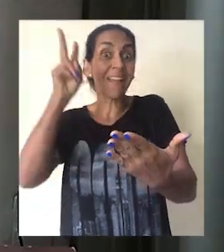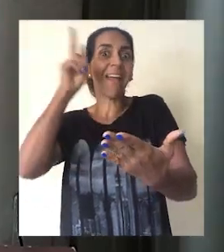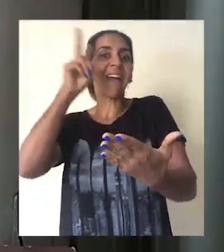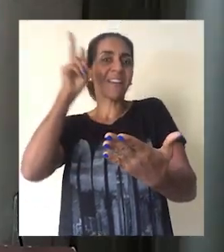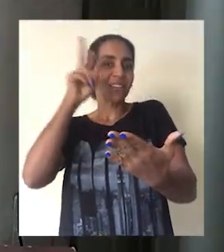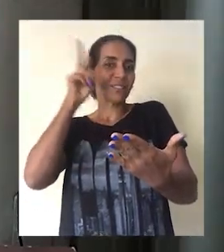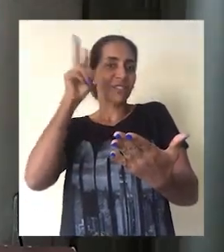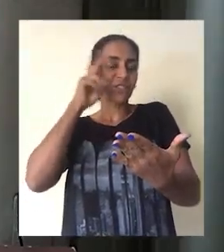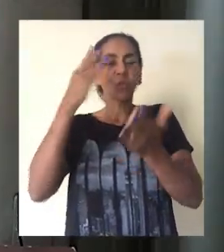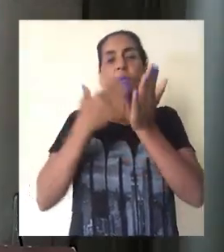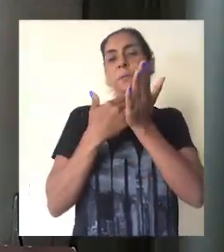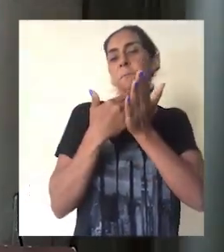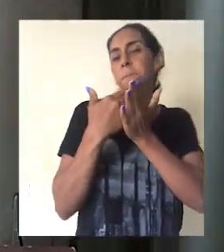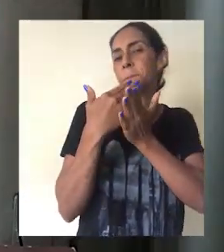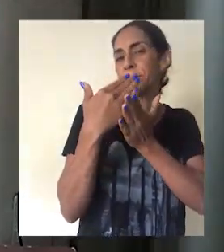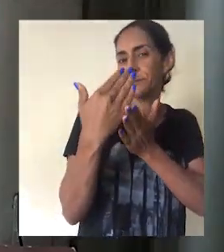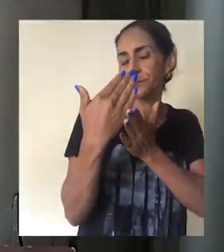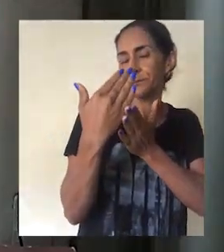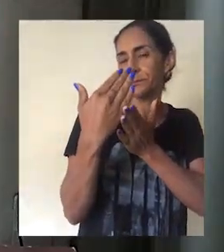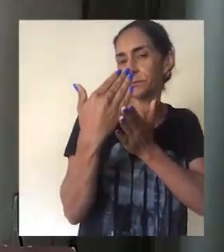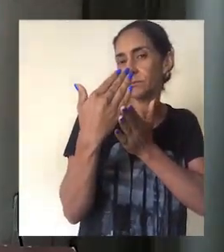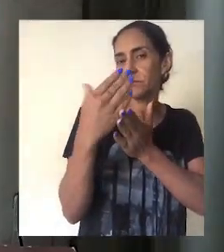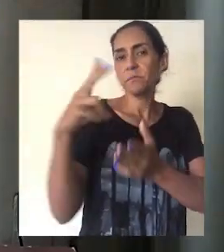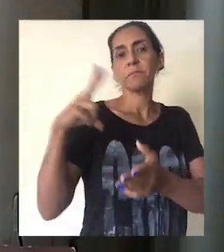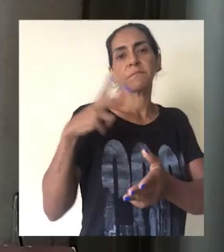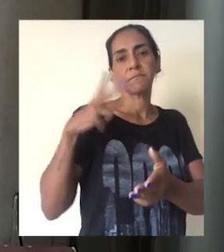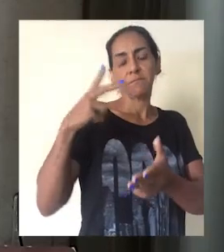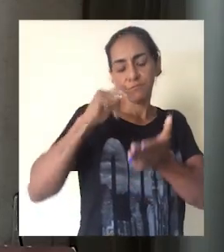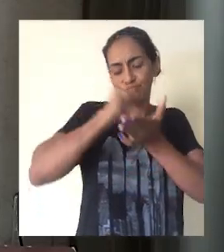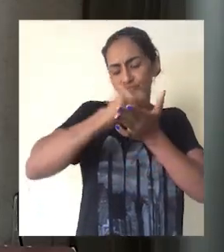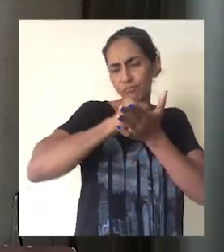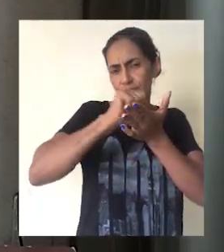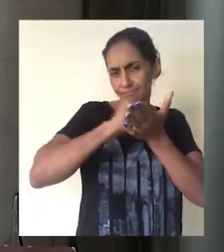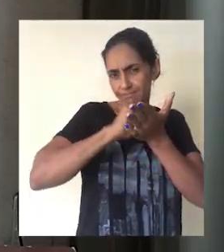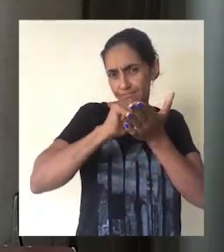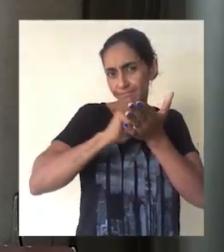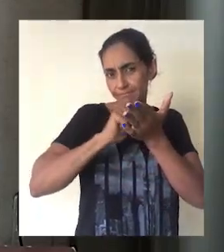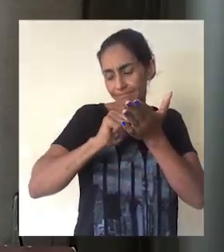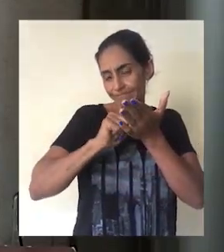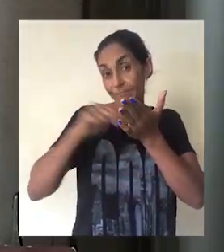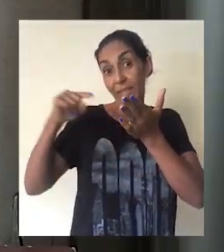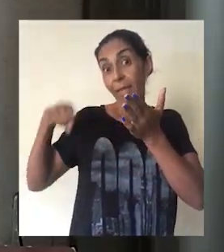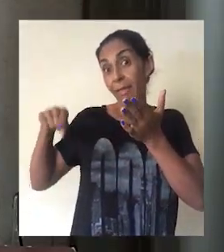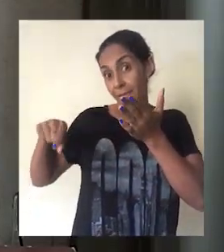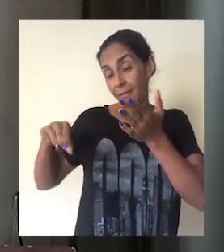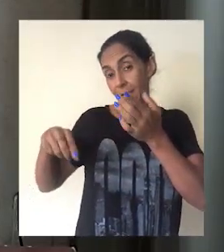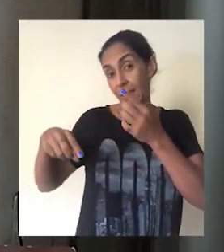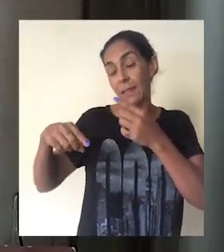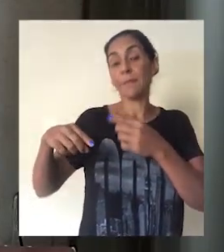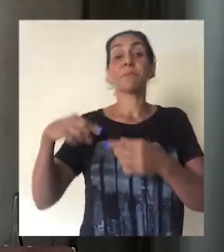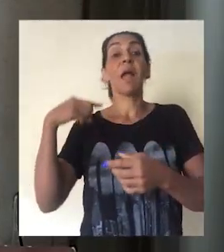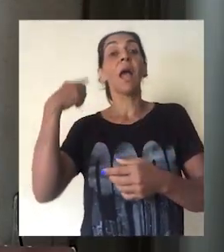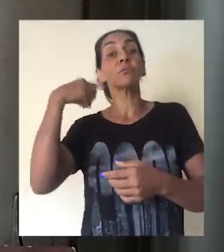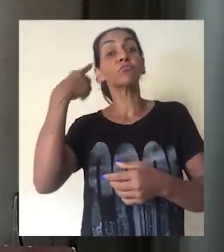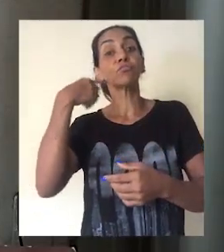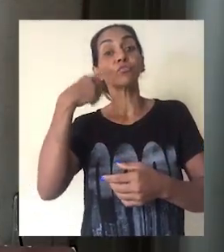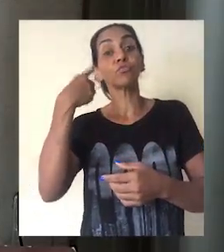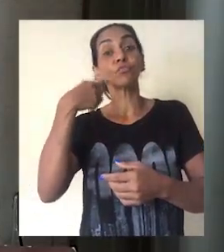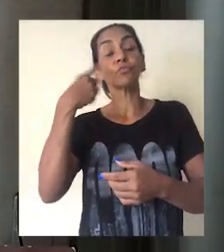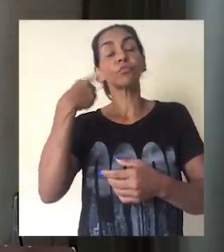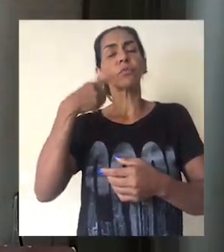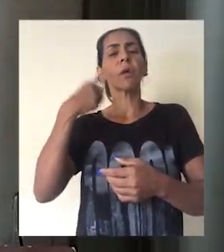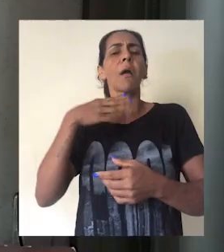passa da seguinte forma: se inicia com os escritos pessoais de Jonathan Harker, que é um advogado jovem que veio de Londres